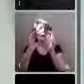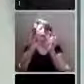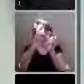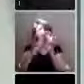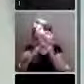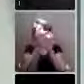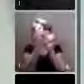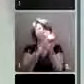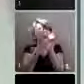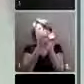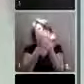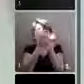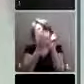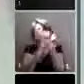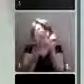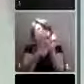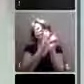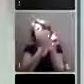Etnoterminologia.